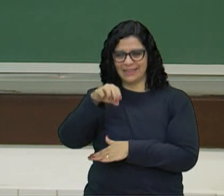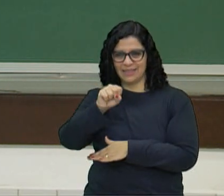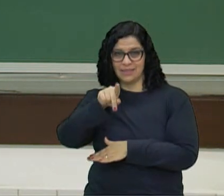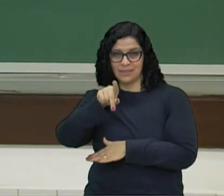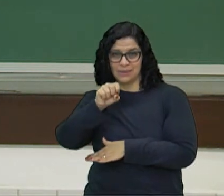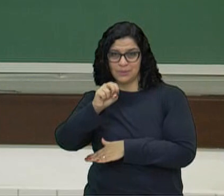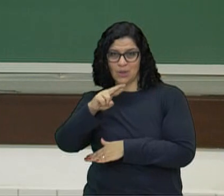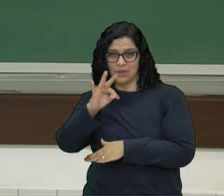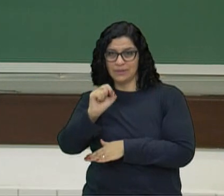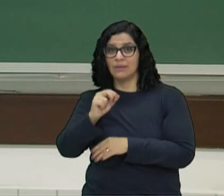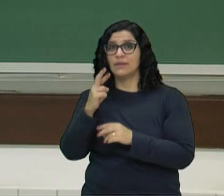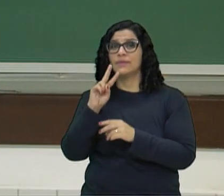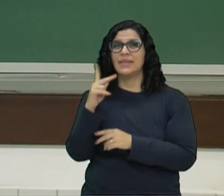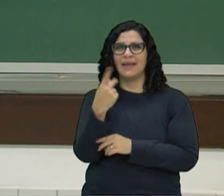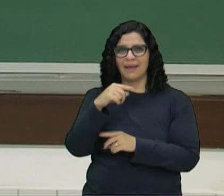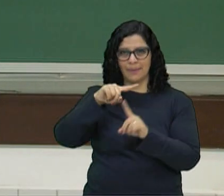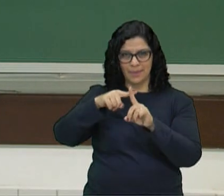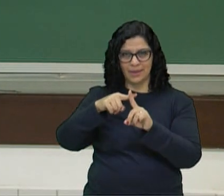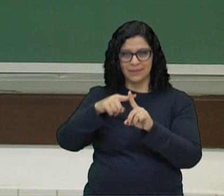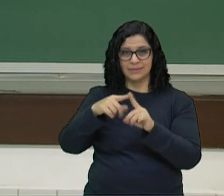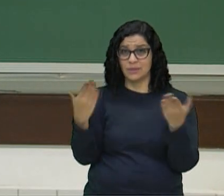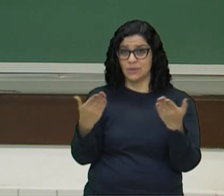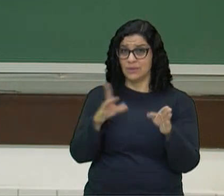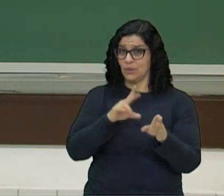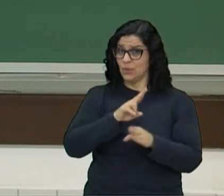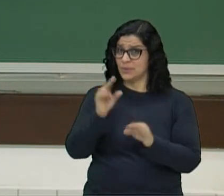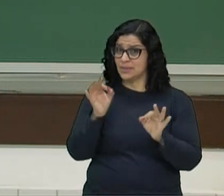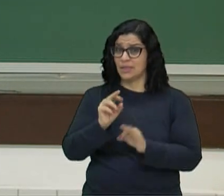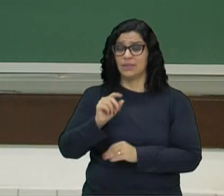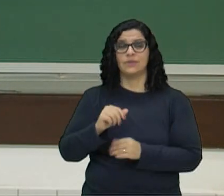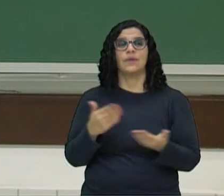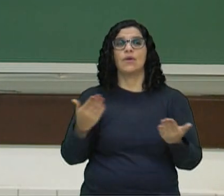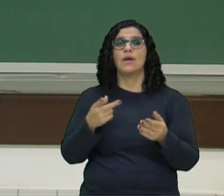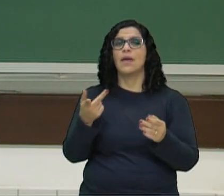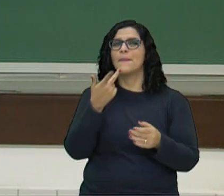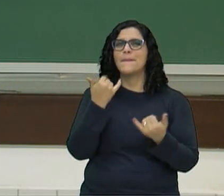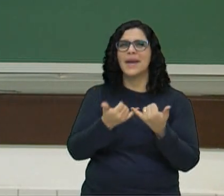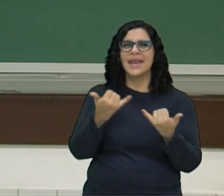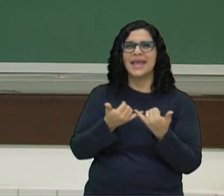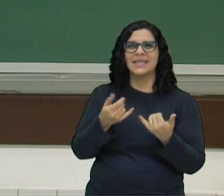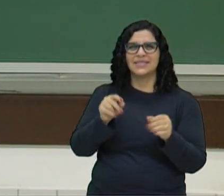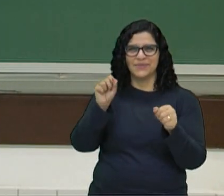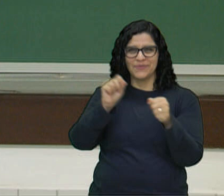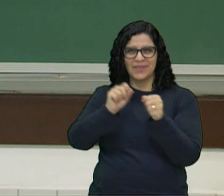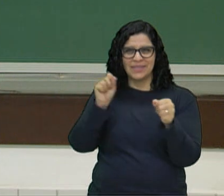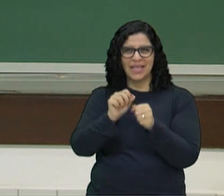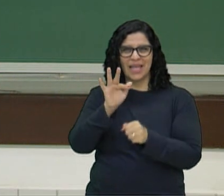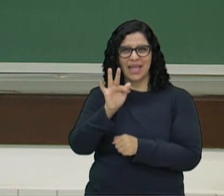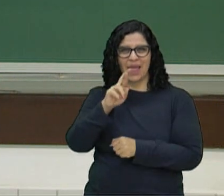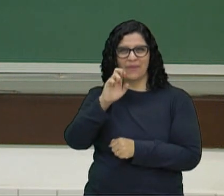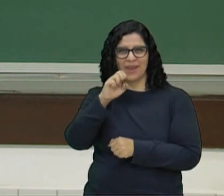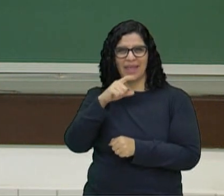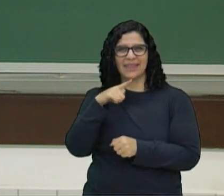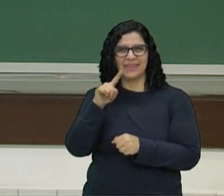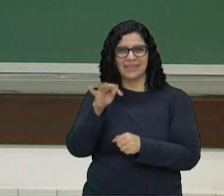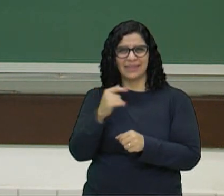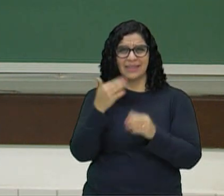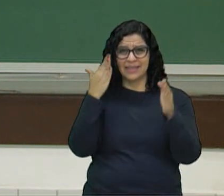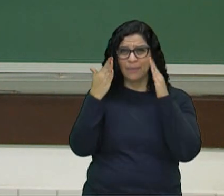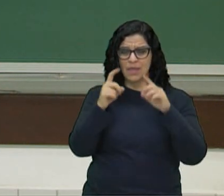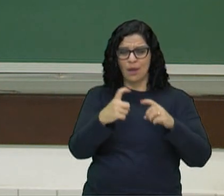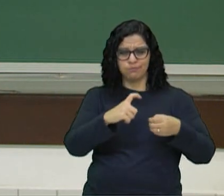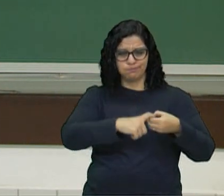transportadores de hidrogênio. Sugestivo o nome, né? Por isso que eu coloquei ele fazendo frete. Tem alguém carregando o hidrogênio para o lugar certo, senão ele vai